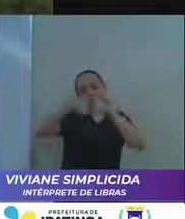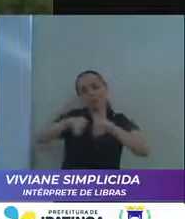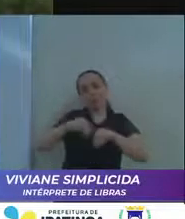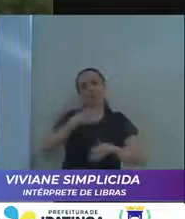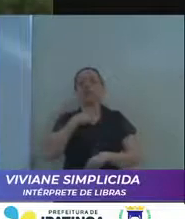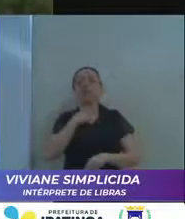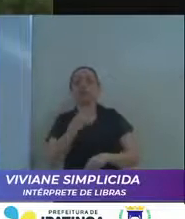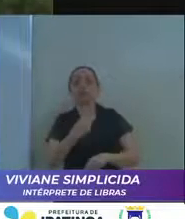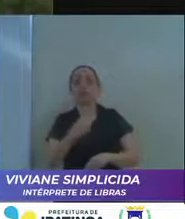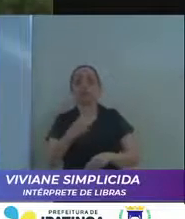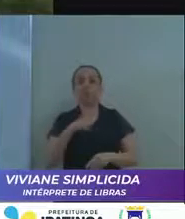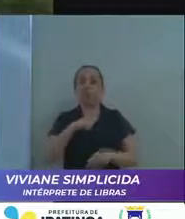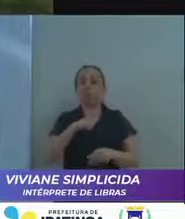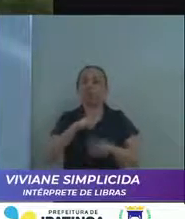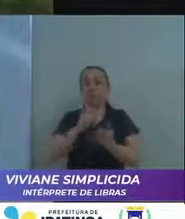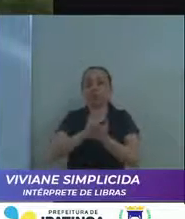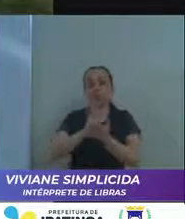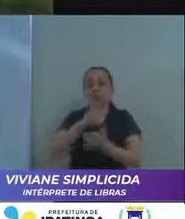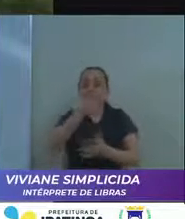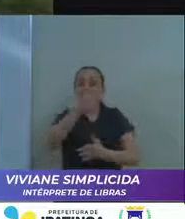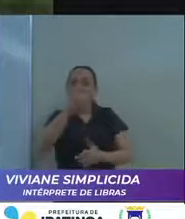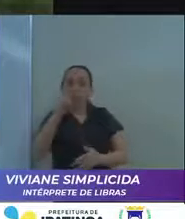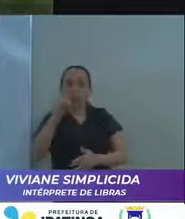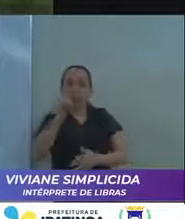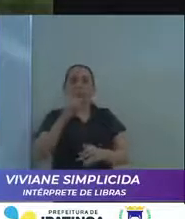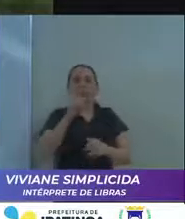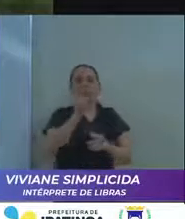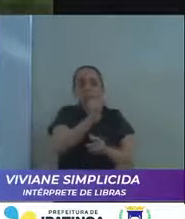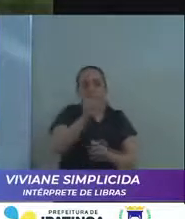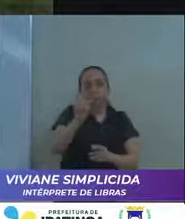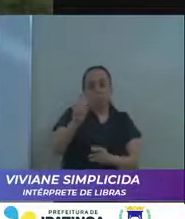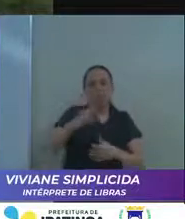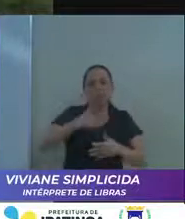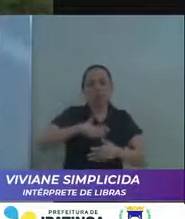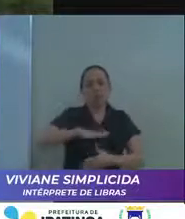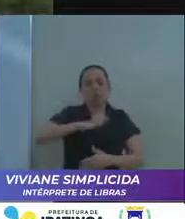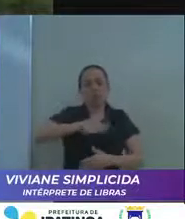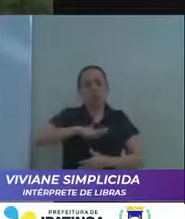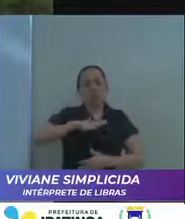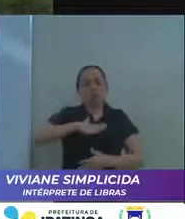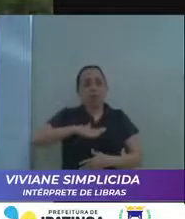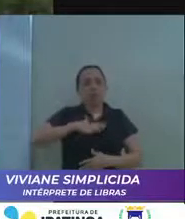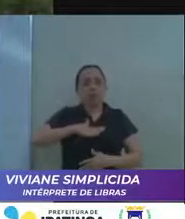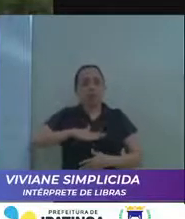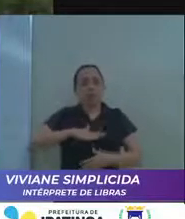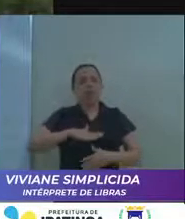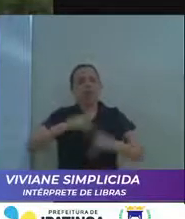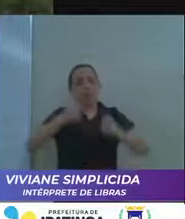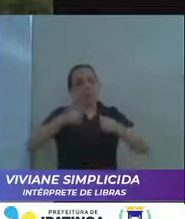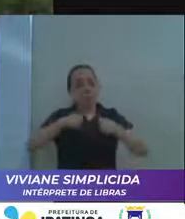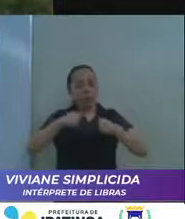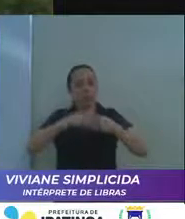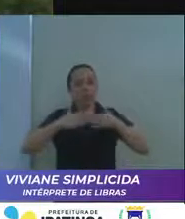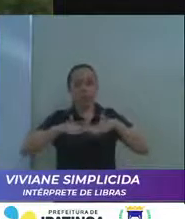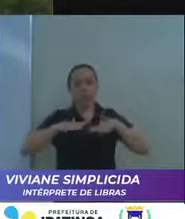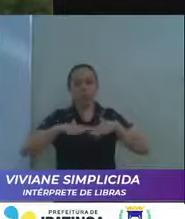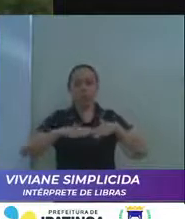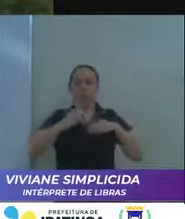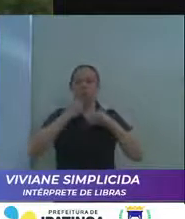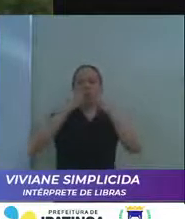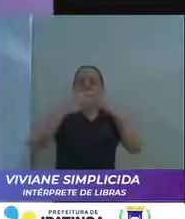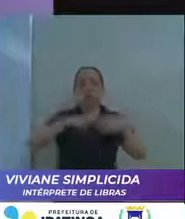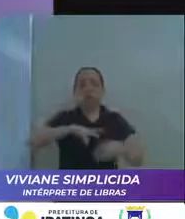Procure sempre articular bem as palavras. Fale calmamente, faça pausa sempre que houver necessidade, mantendo uma boa